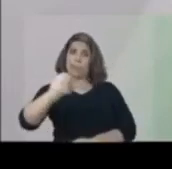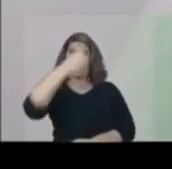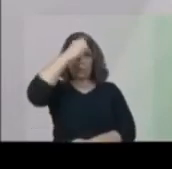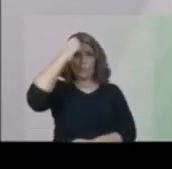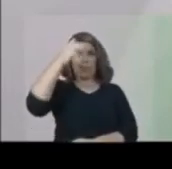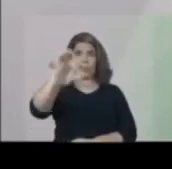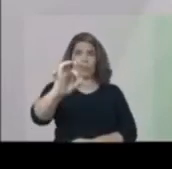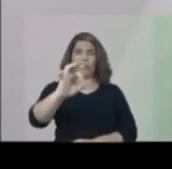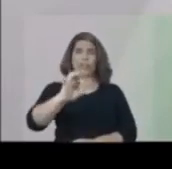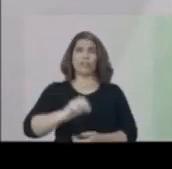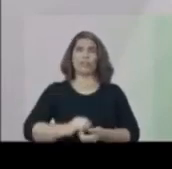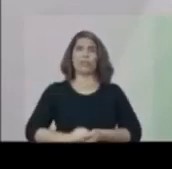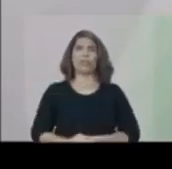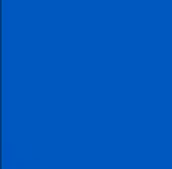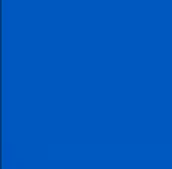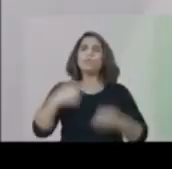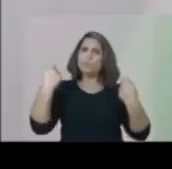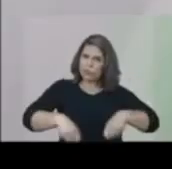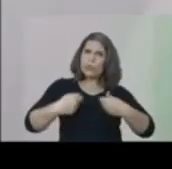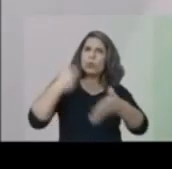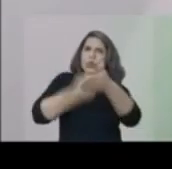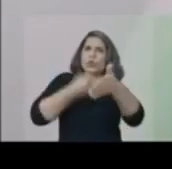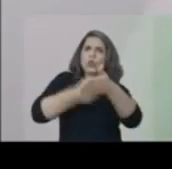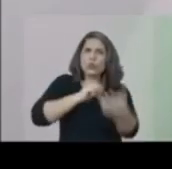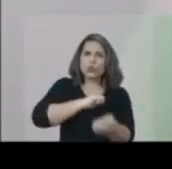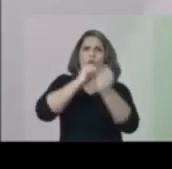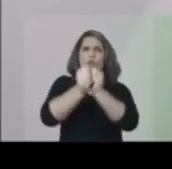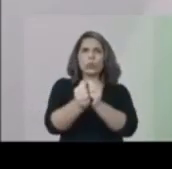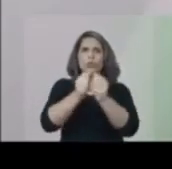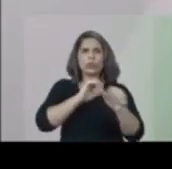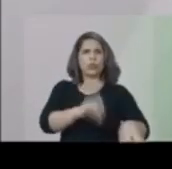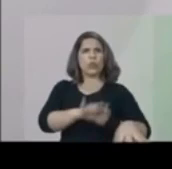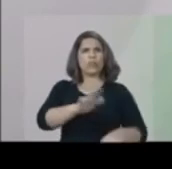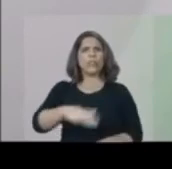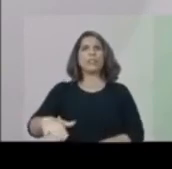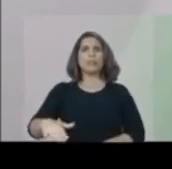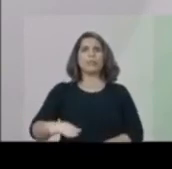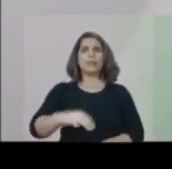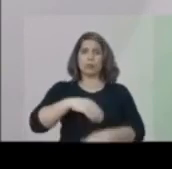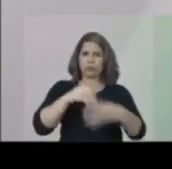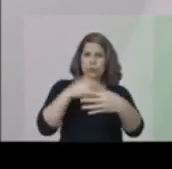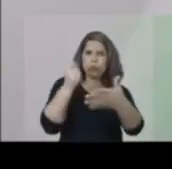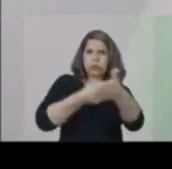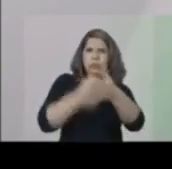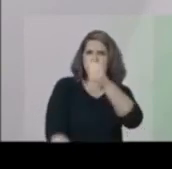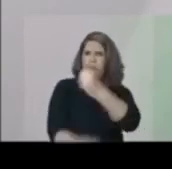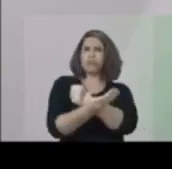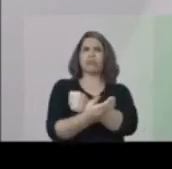Cardoso, 10070, Crivella 10. Rômulo Cardoso, 10070. Pela educação das nossas crianças.